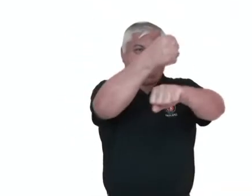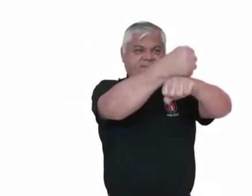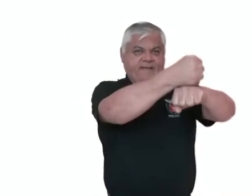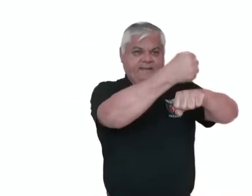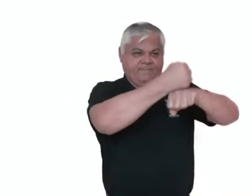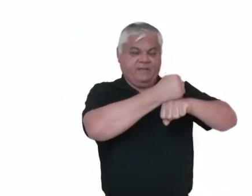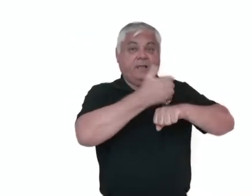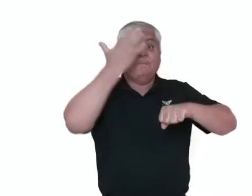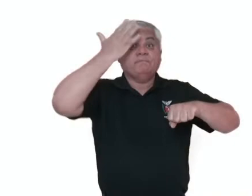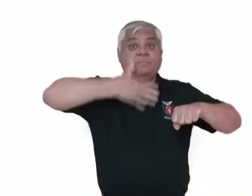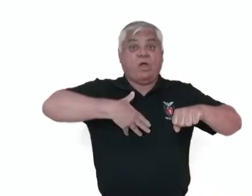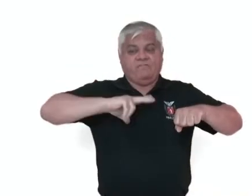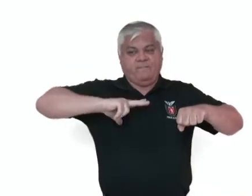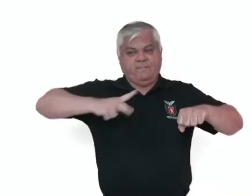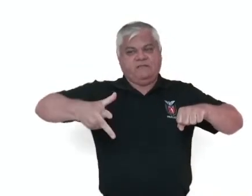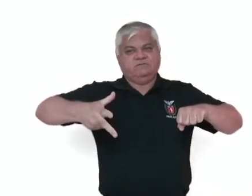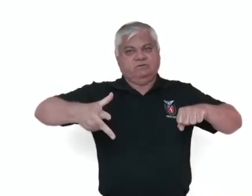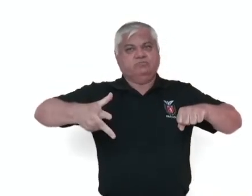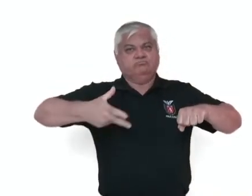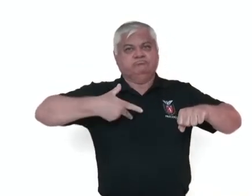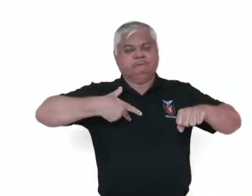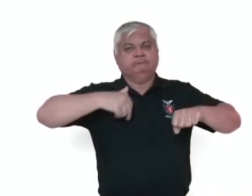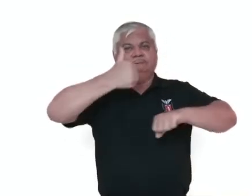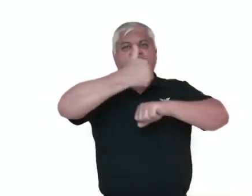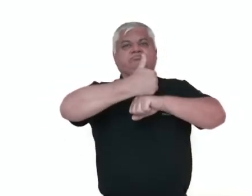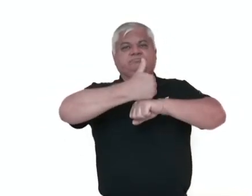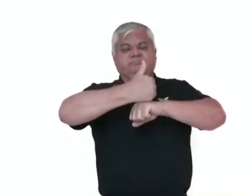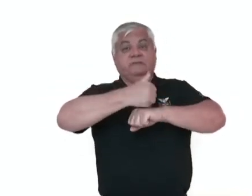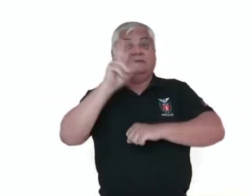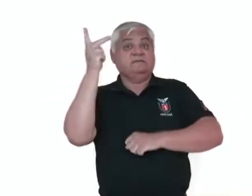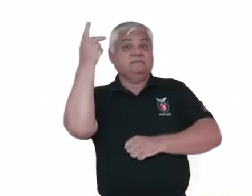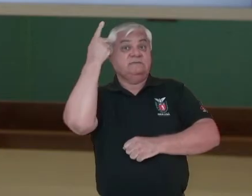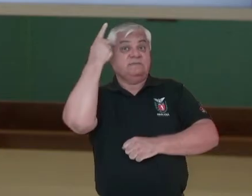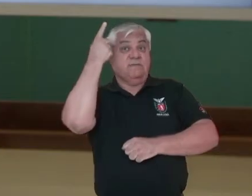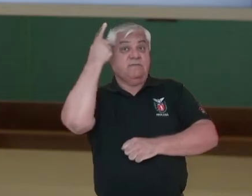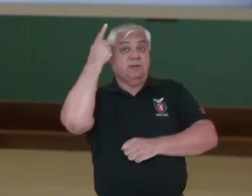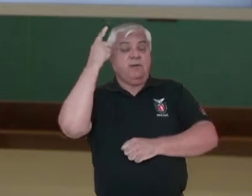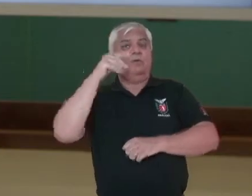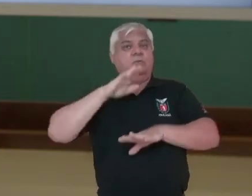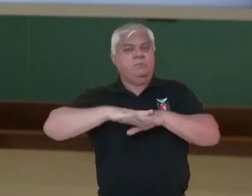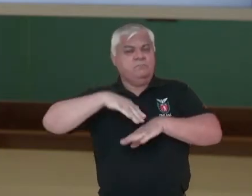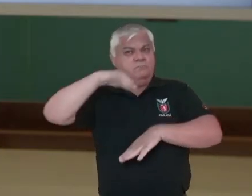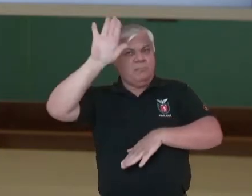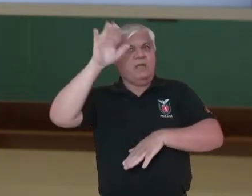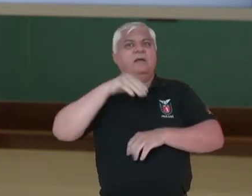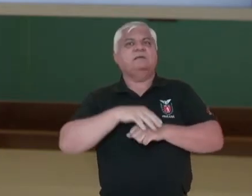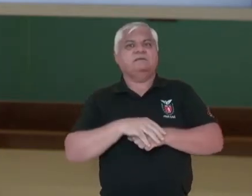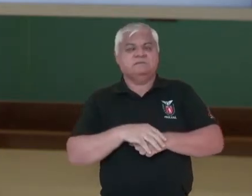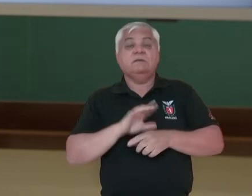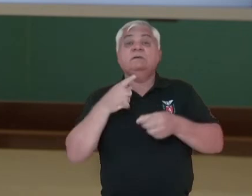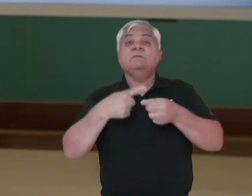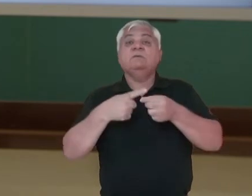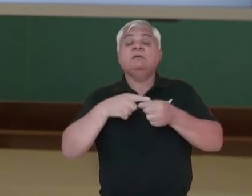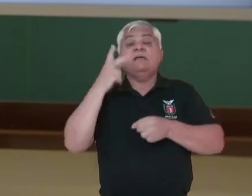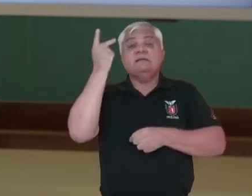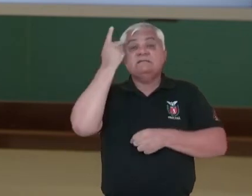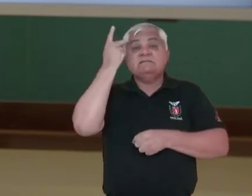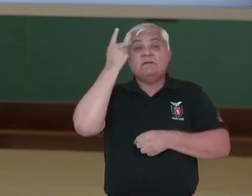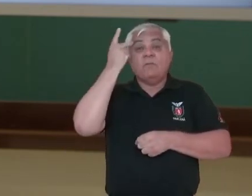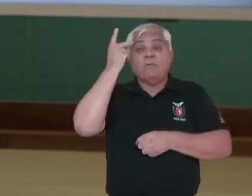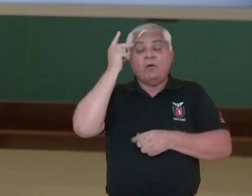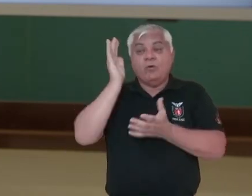expedições originadas principalmente de São Paulo. Então, São Paulo foi a cidade ali, o ponto